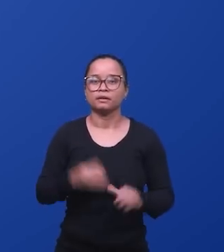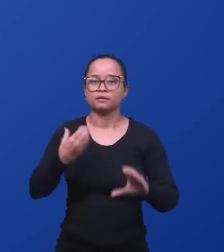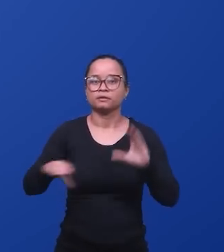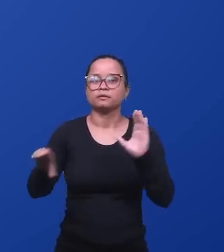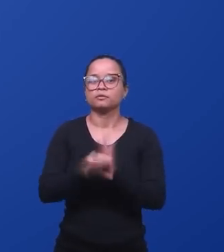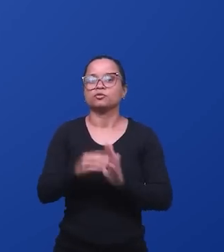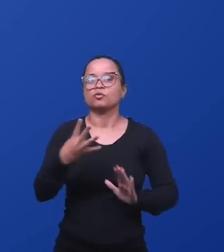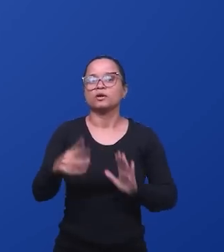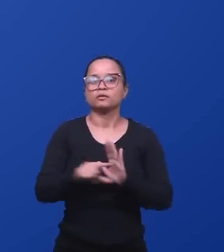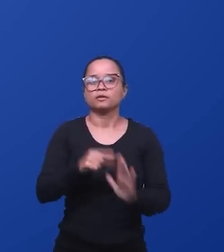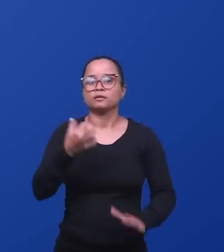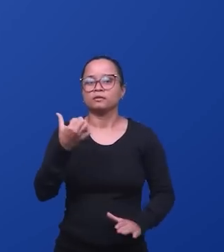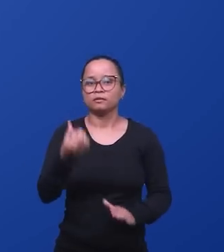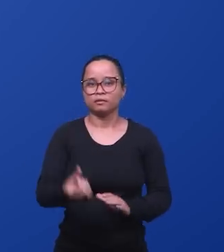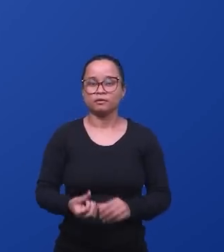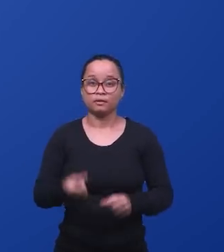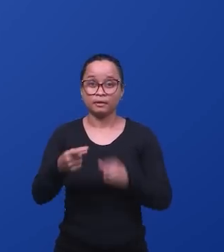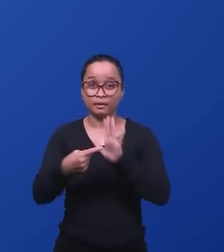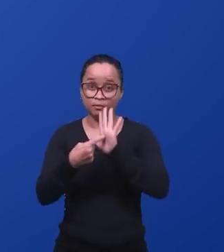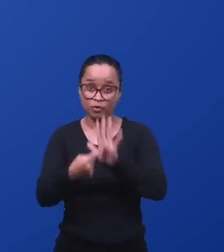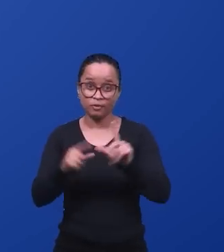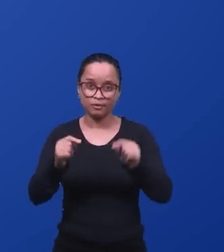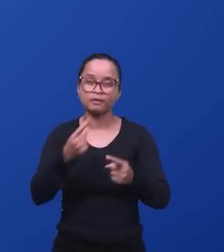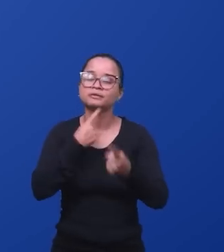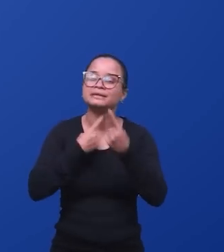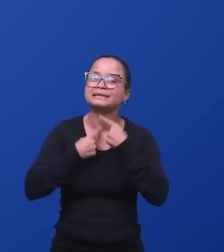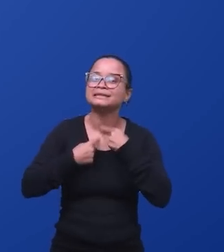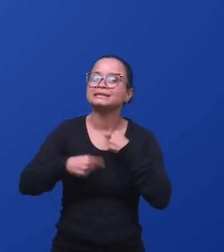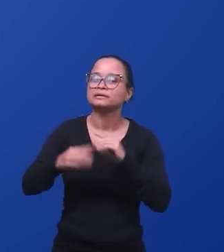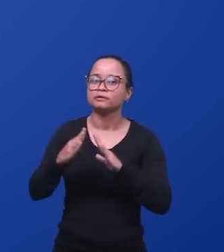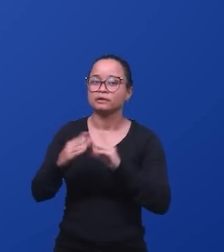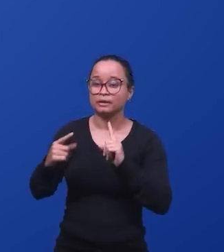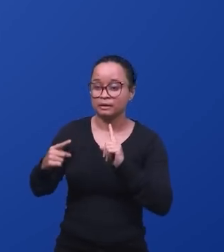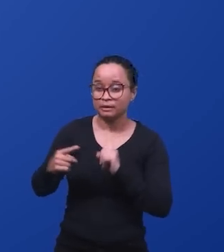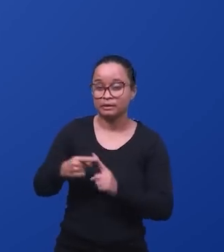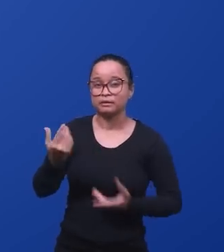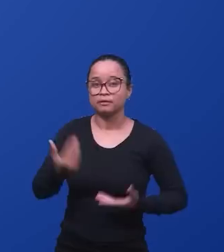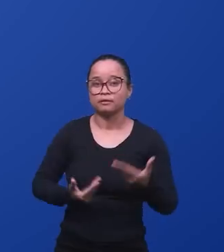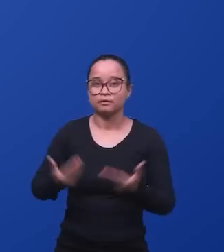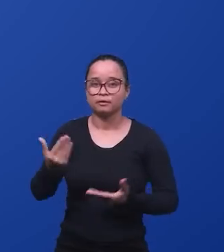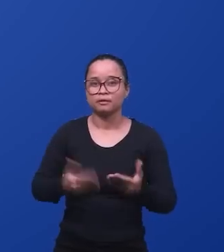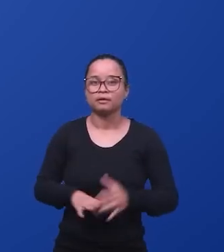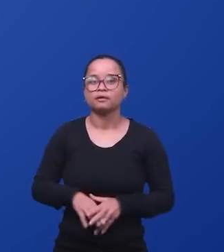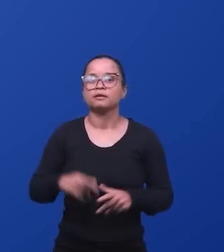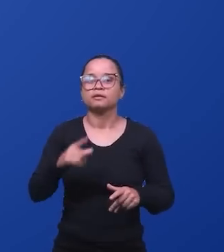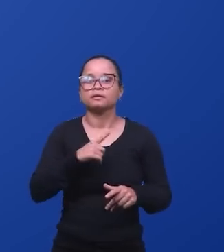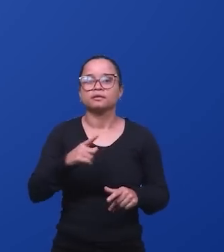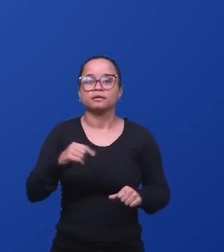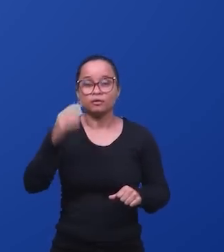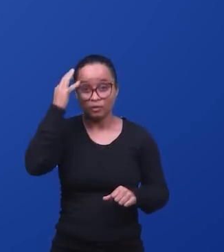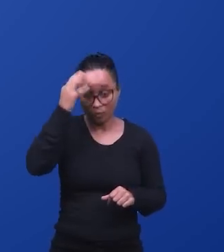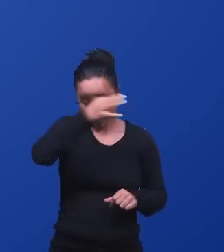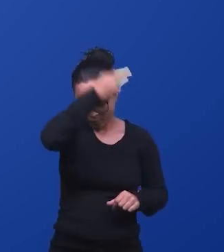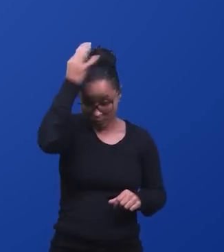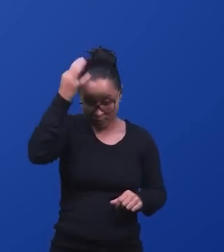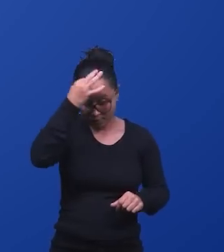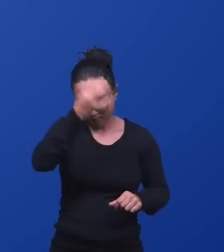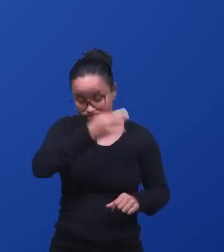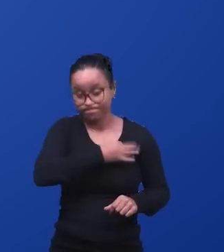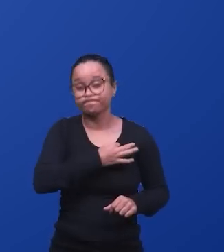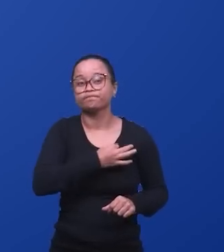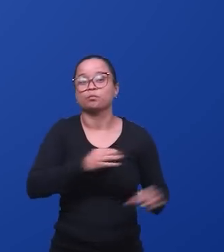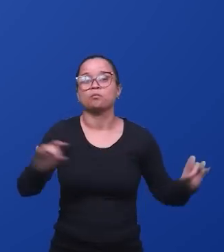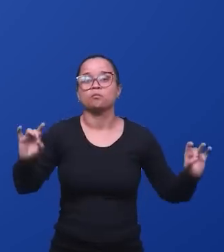verso 16, essa expressão se refere ao anseio da igreja em ser revestida e batizada com o Espírito